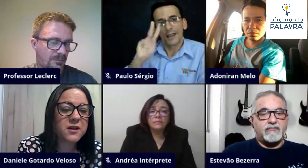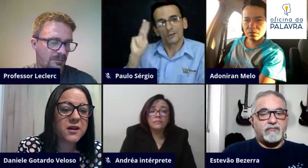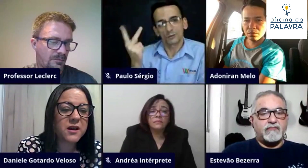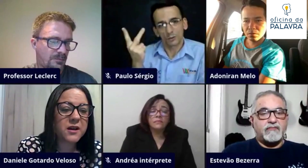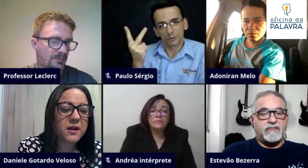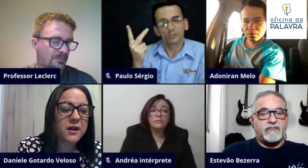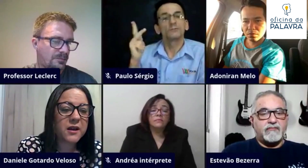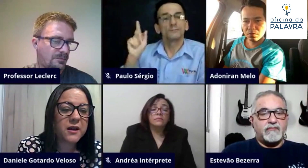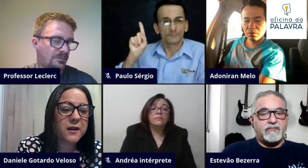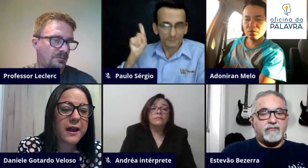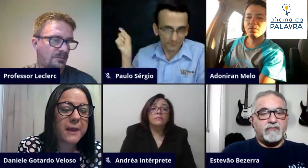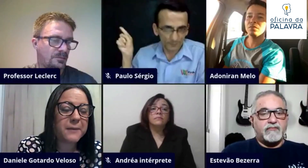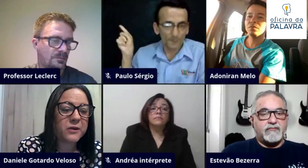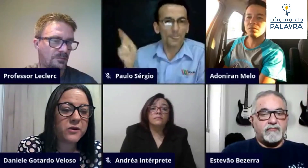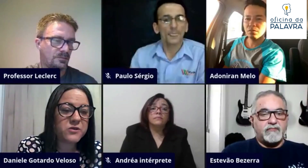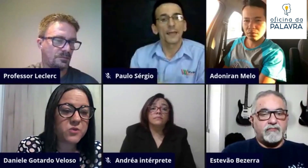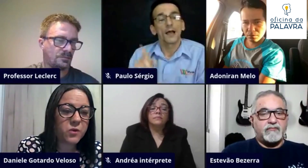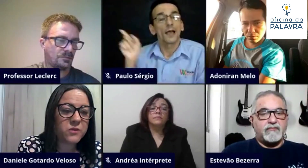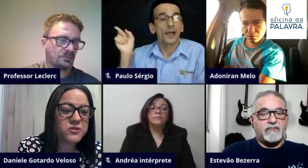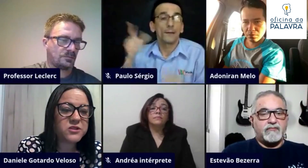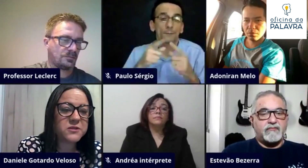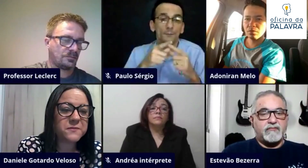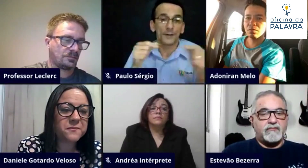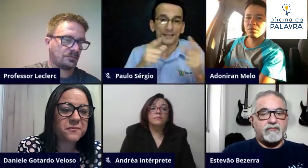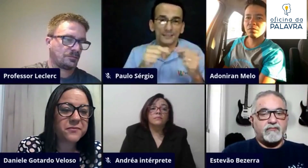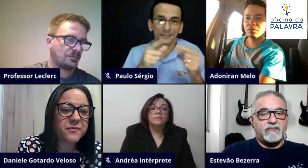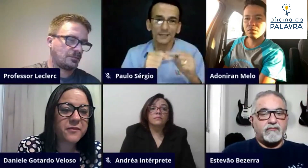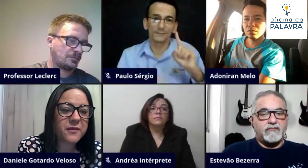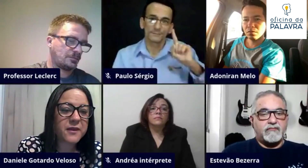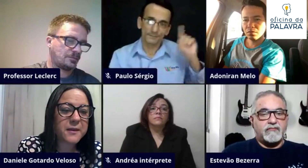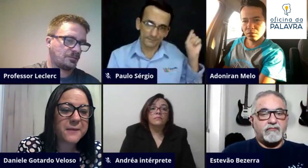polos, Belo Horizonte,